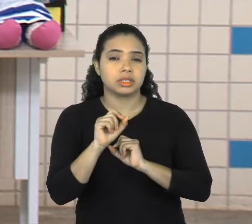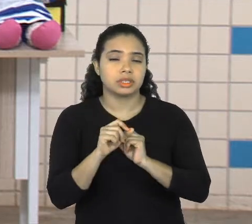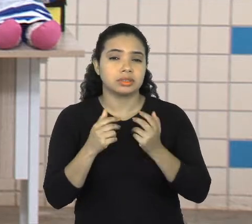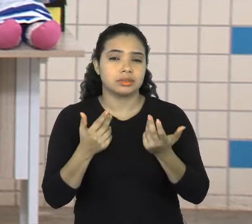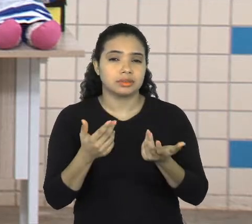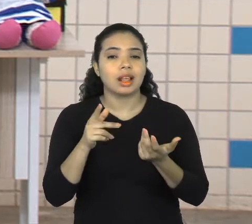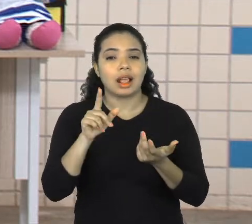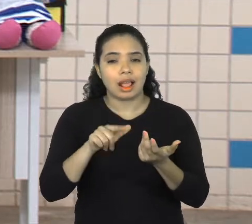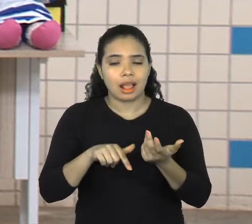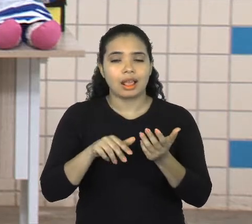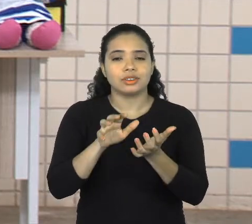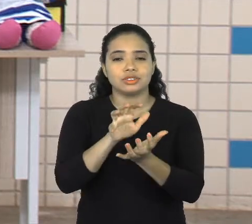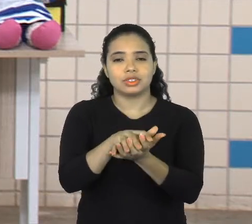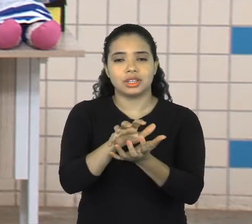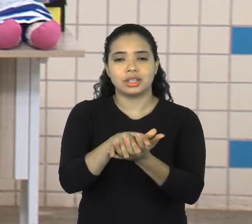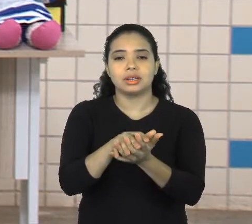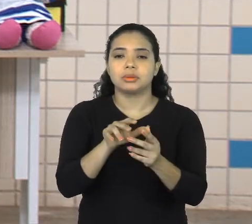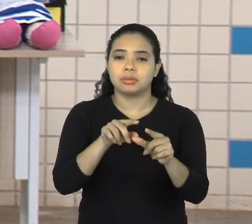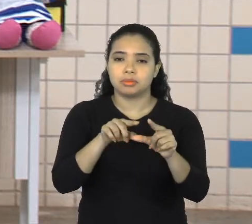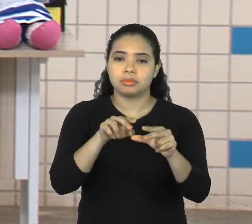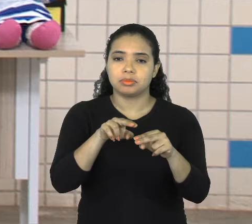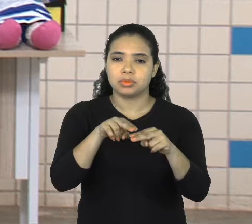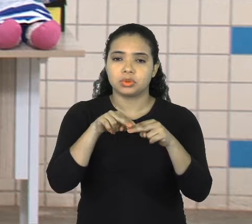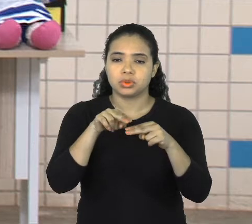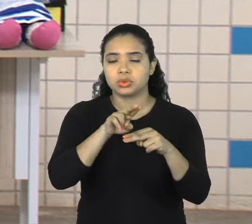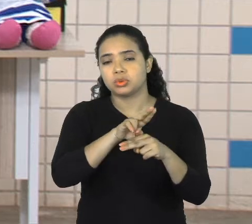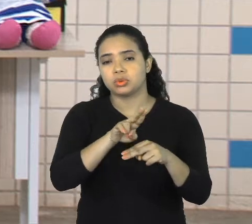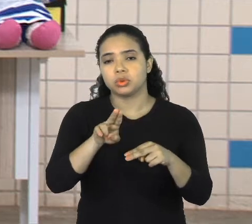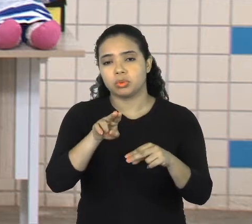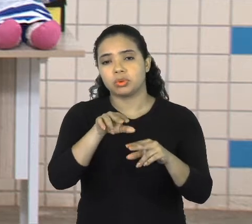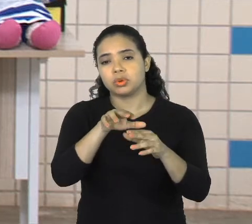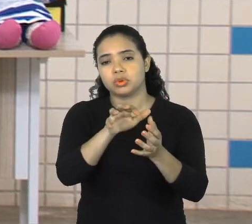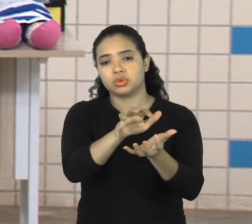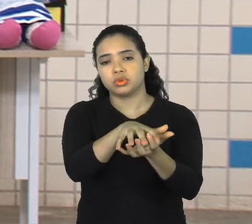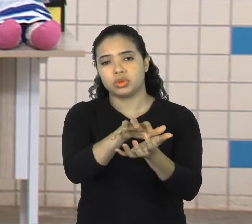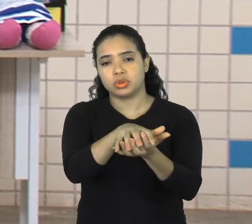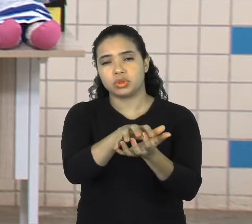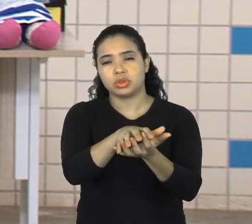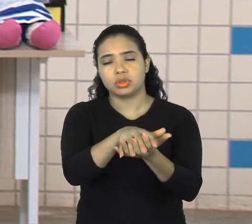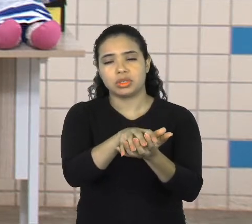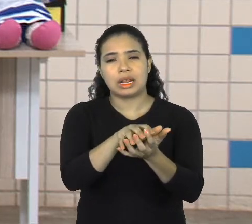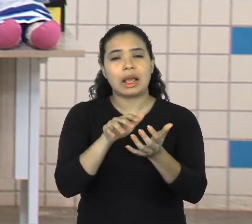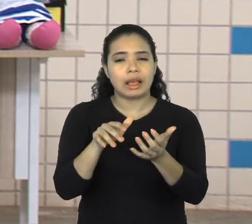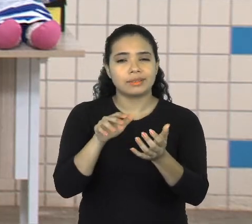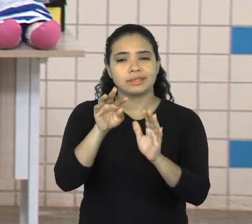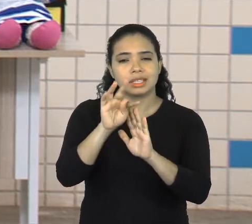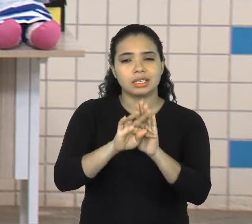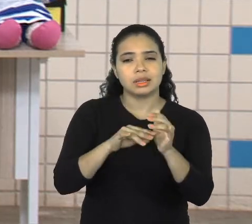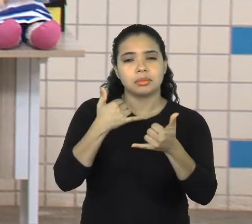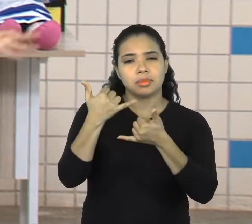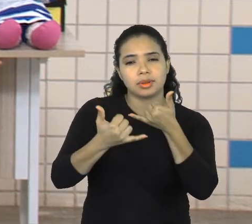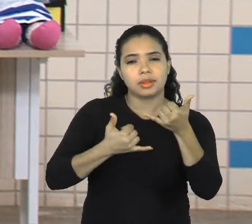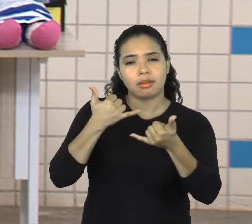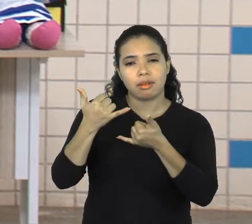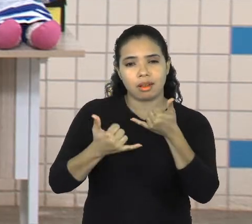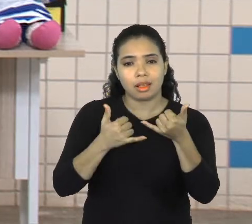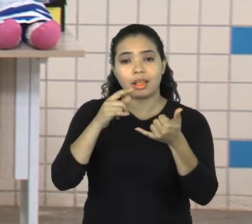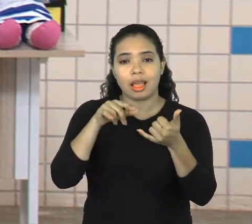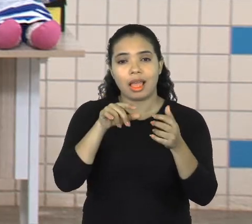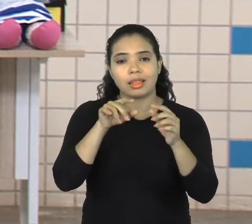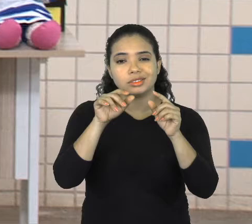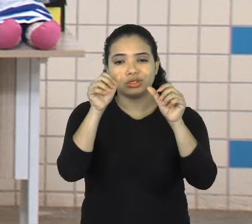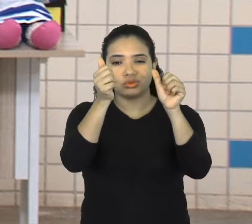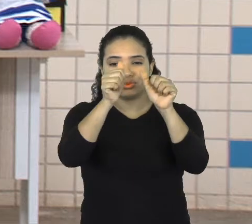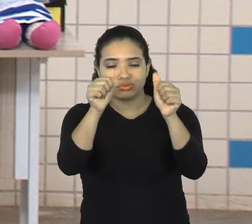Um jacaré, por isso que o nome é jacaré. Qual é o sentido do texto? Brincar com as palavras e trazer